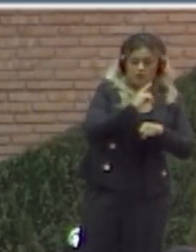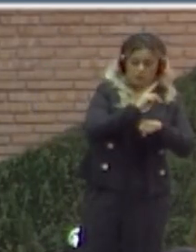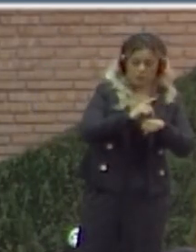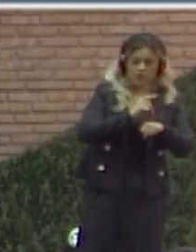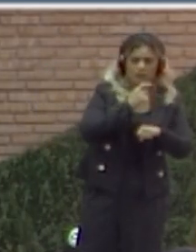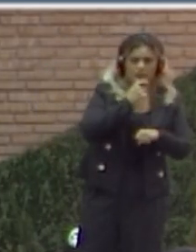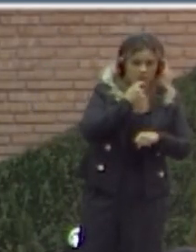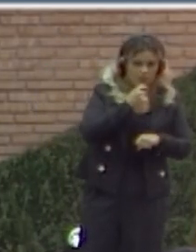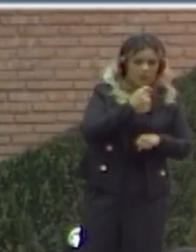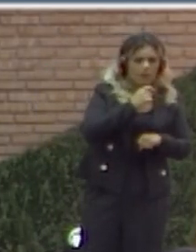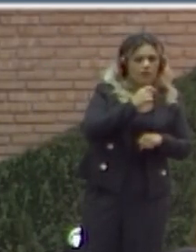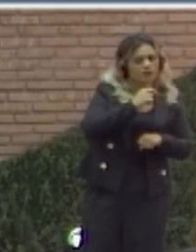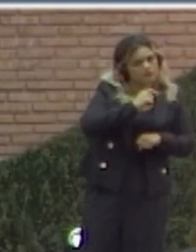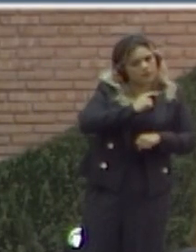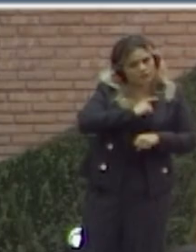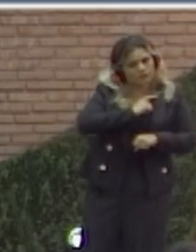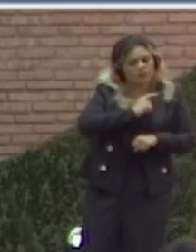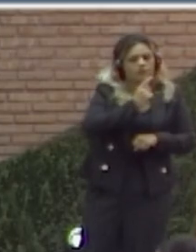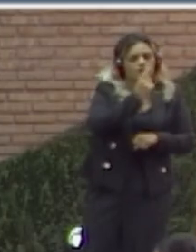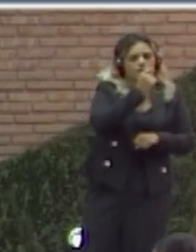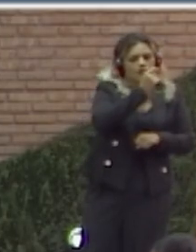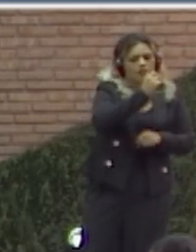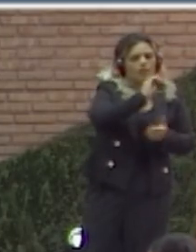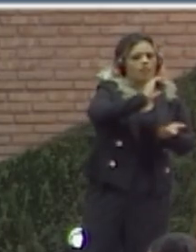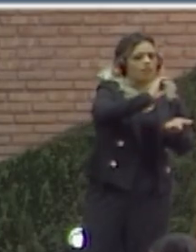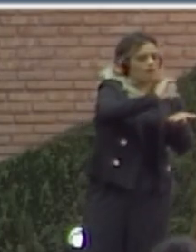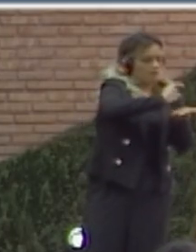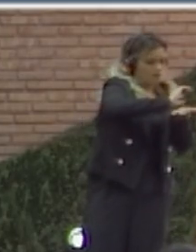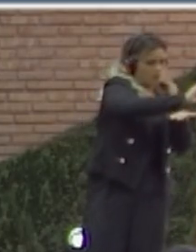são tocadas de alguma forma por esse